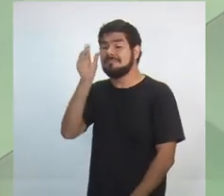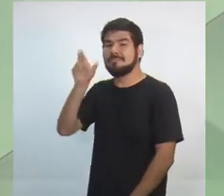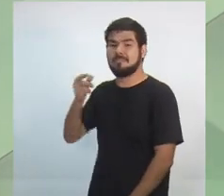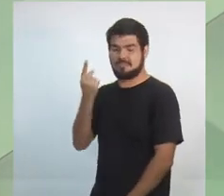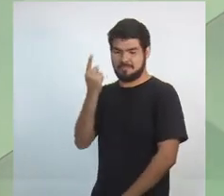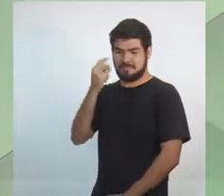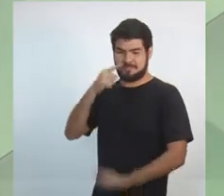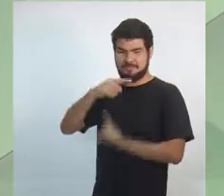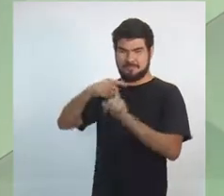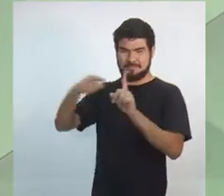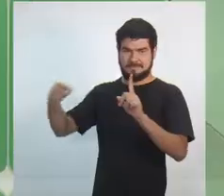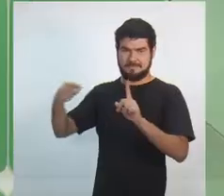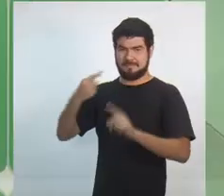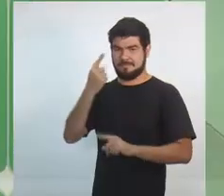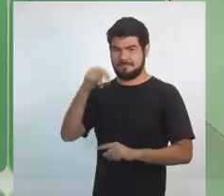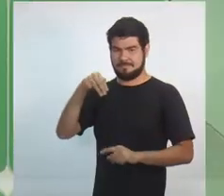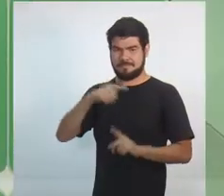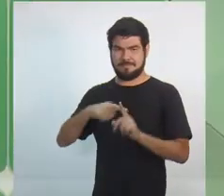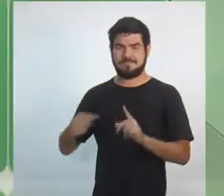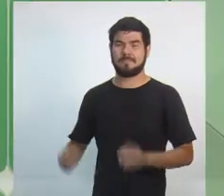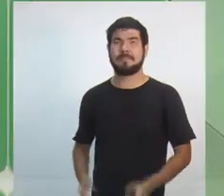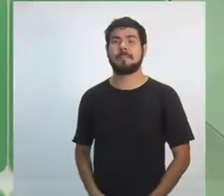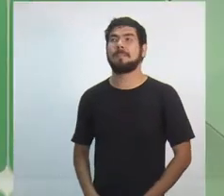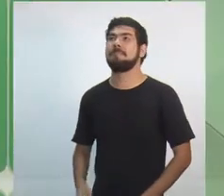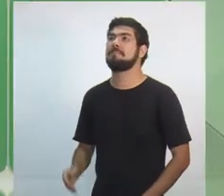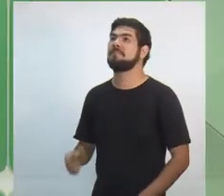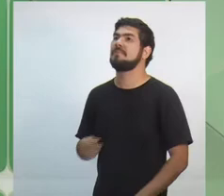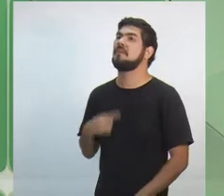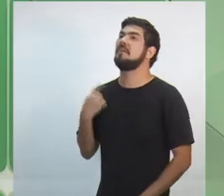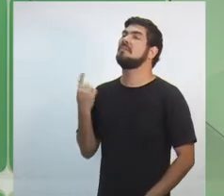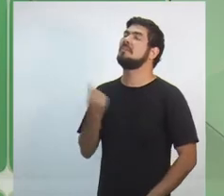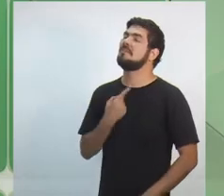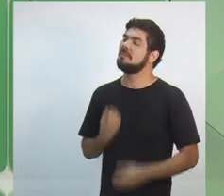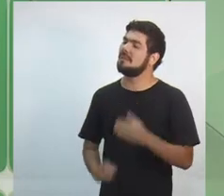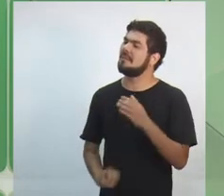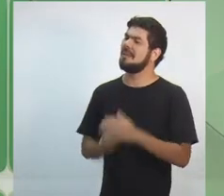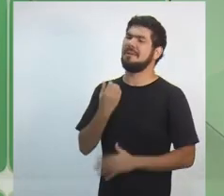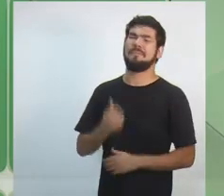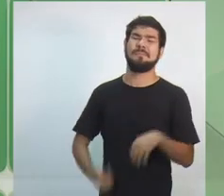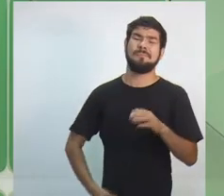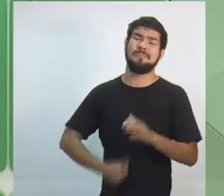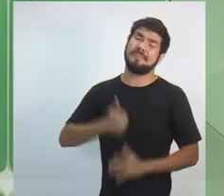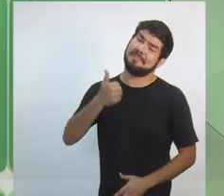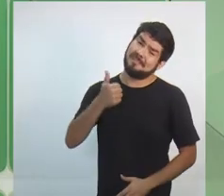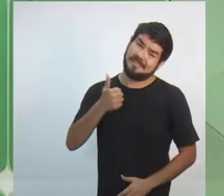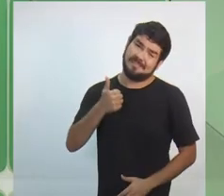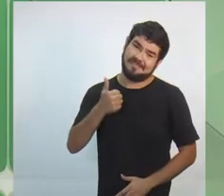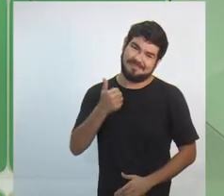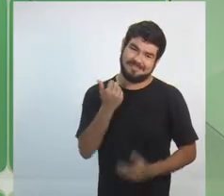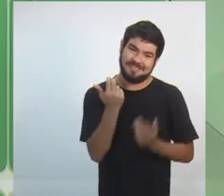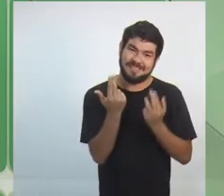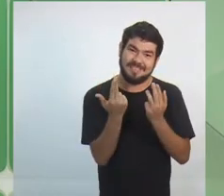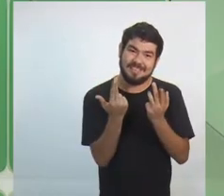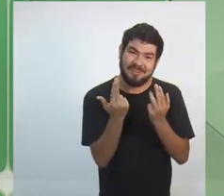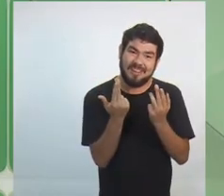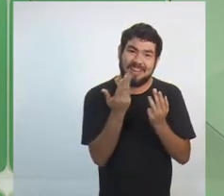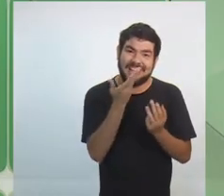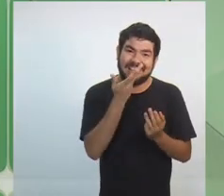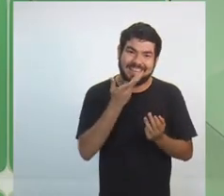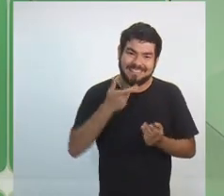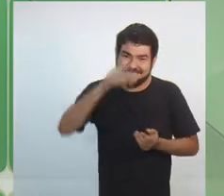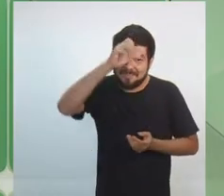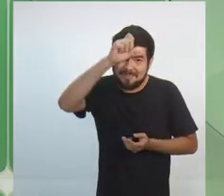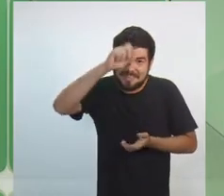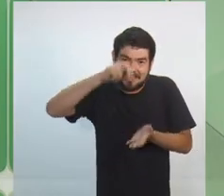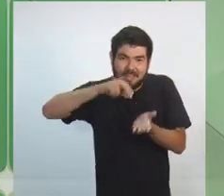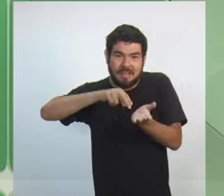30, candidato Omar Aziz. Nós vamos criar o primeiro passo. É aquele primeiro passo que uma criança aprende com seus pais. Depois